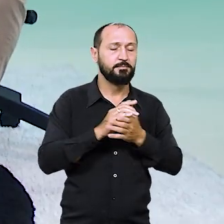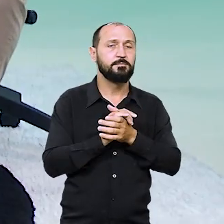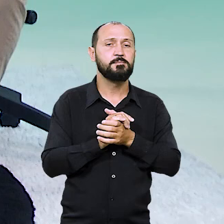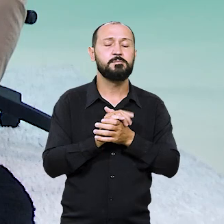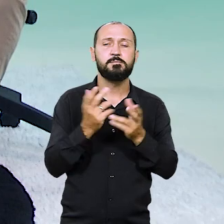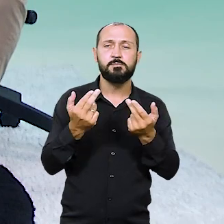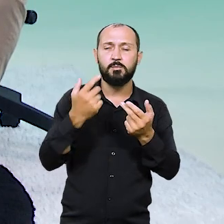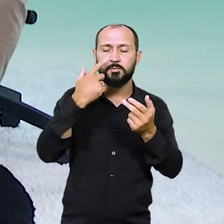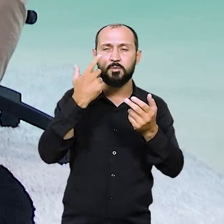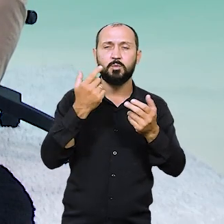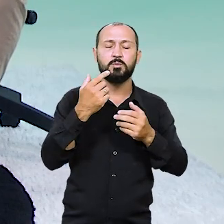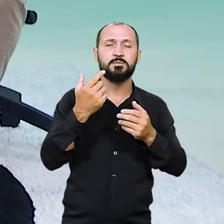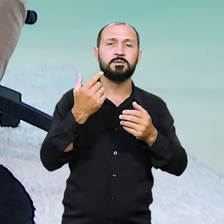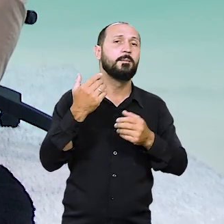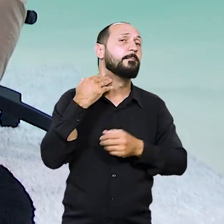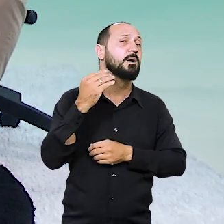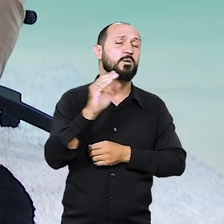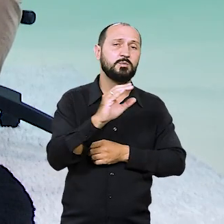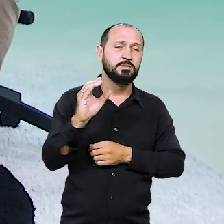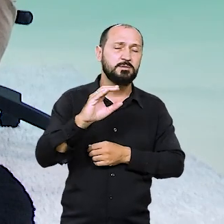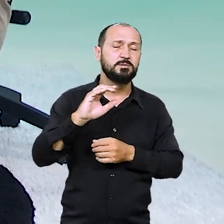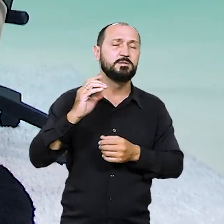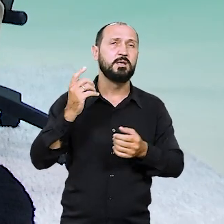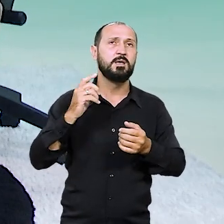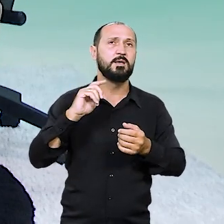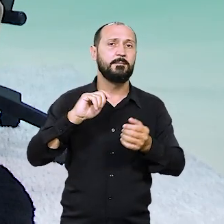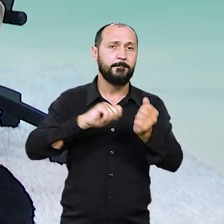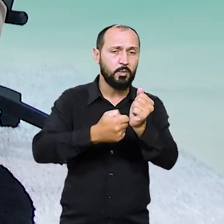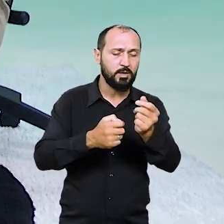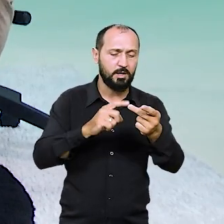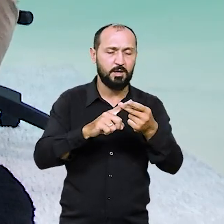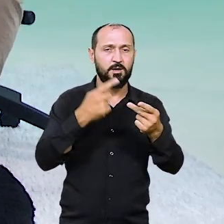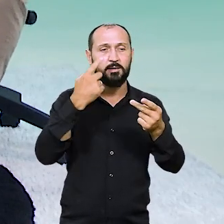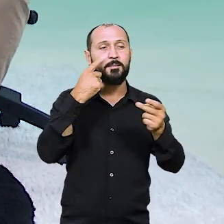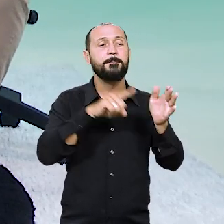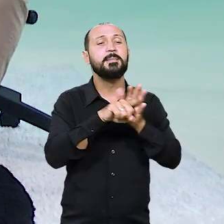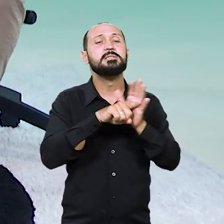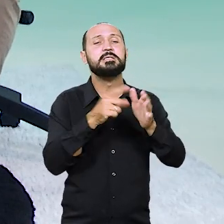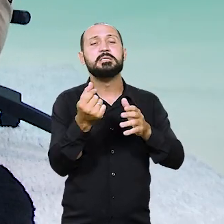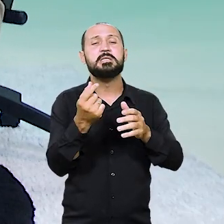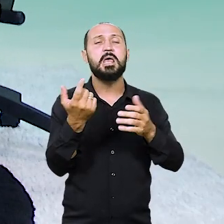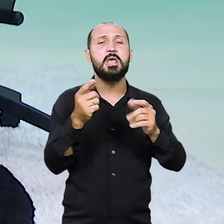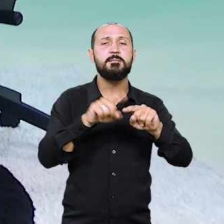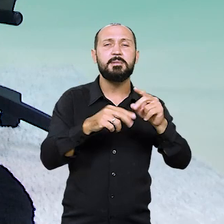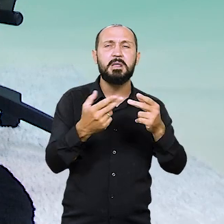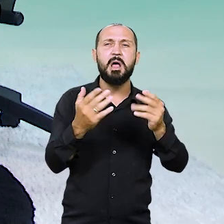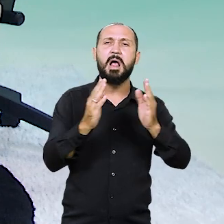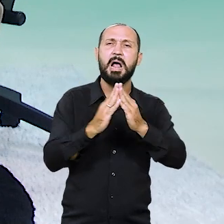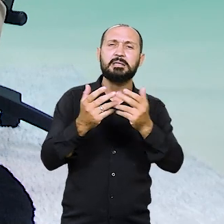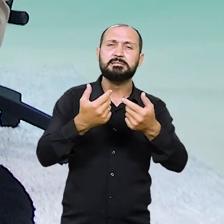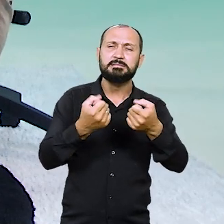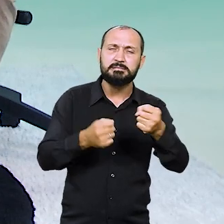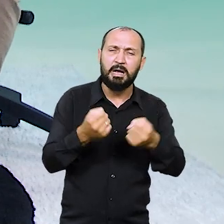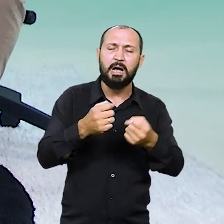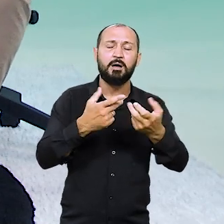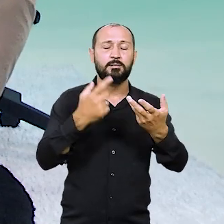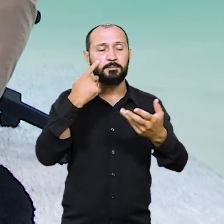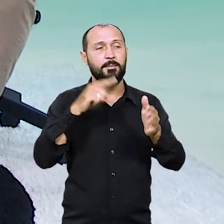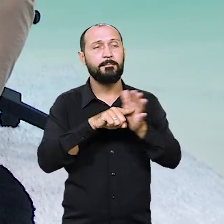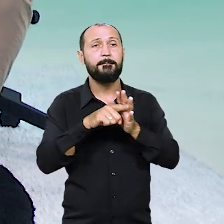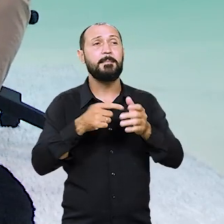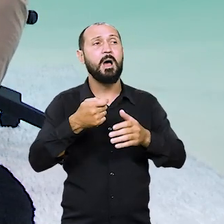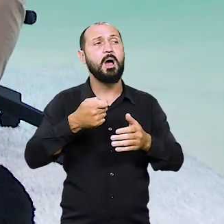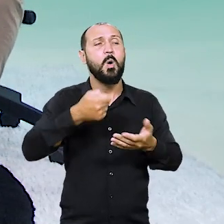antes, né? Como o bloqueio de contas bancárias, pesquisa de bens do nome do devedor, para só aí no final, como uma medida, uma tentativa